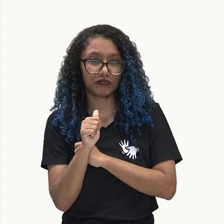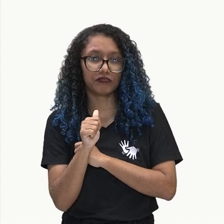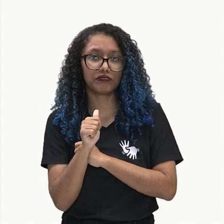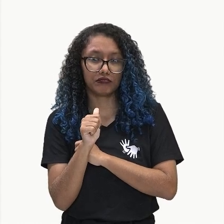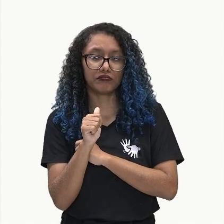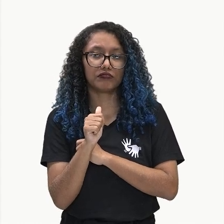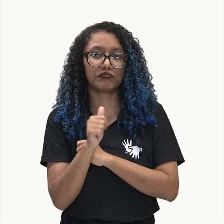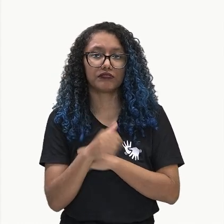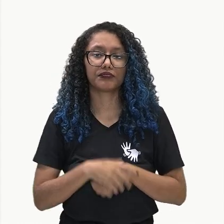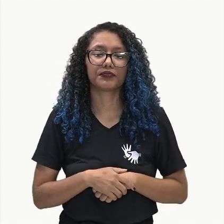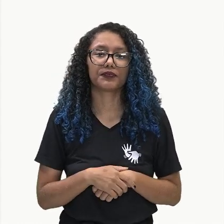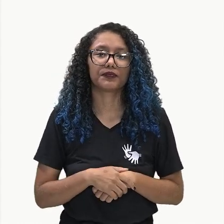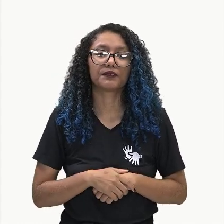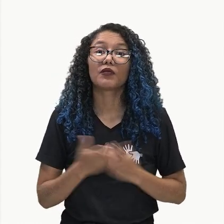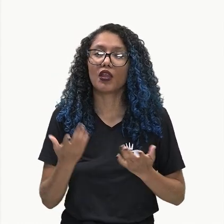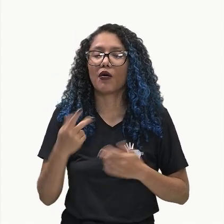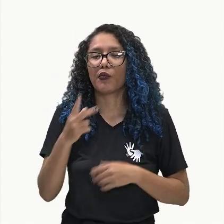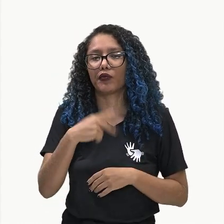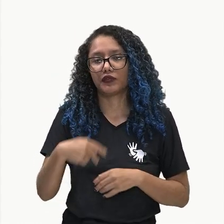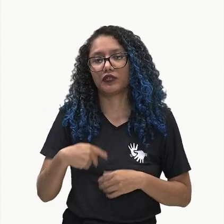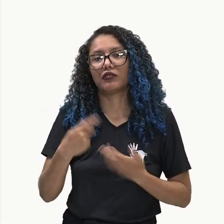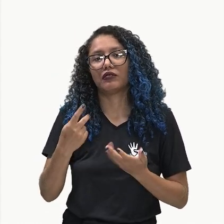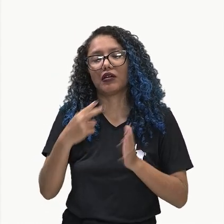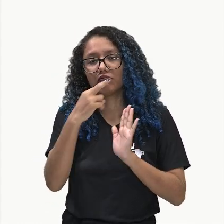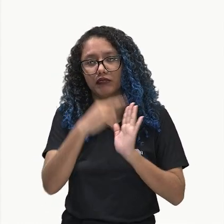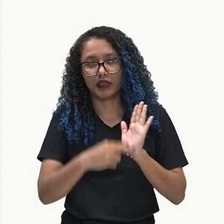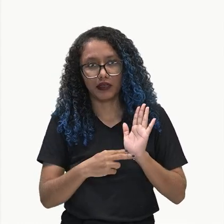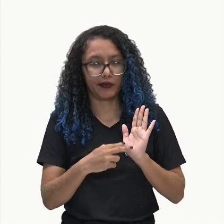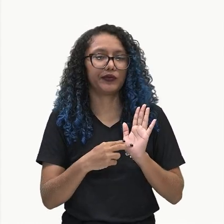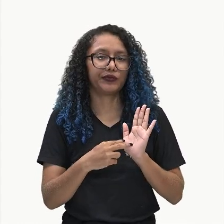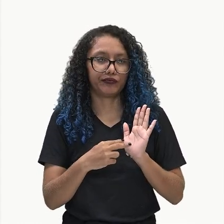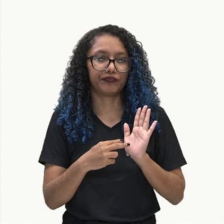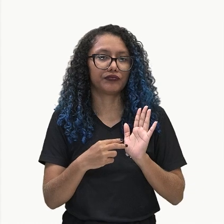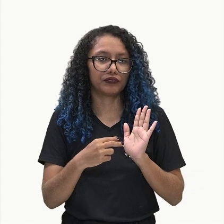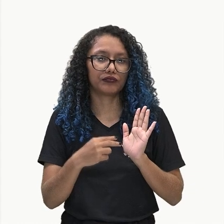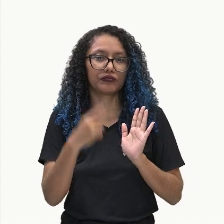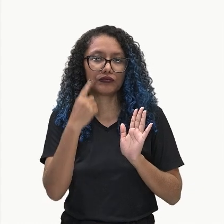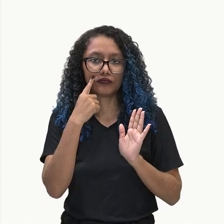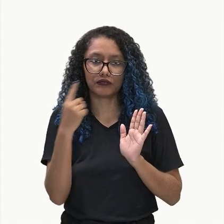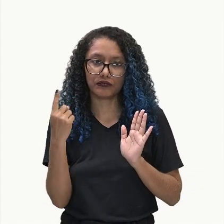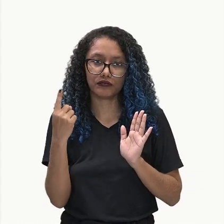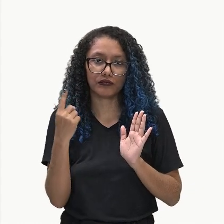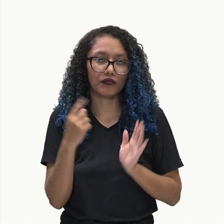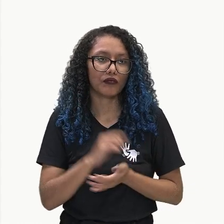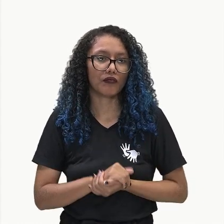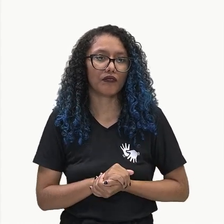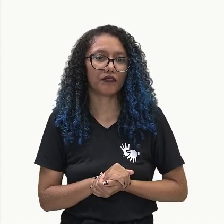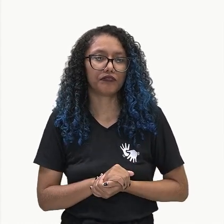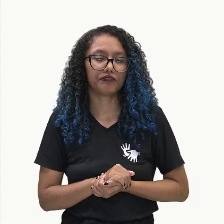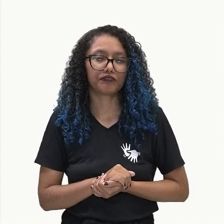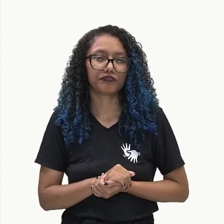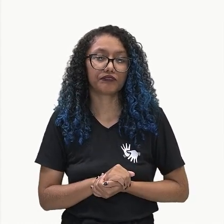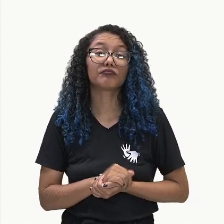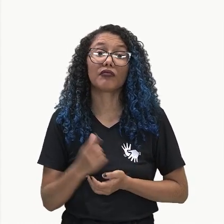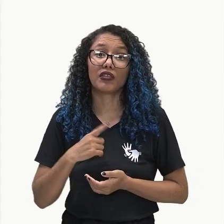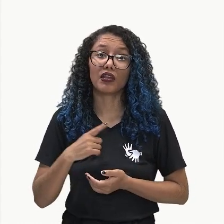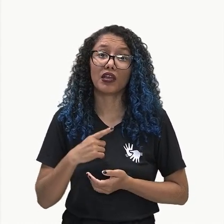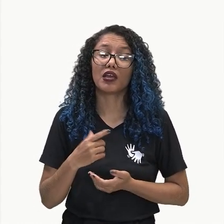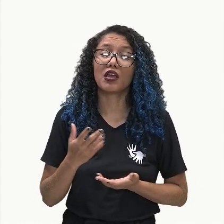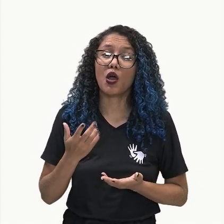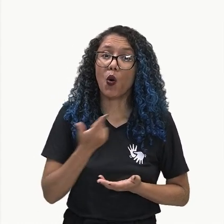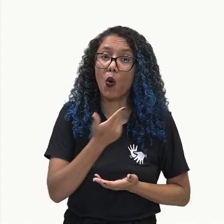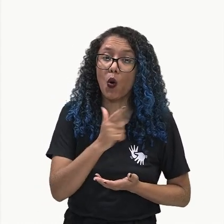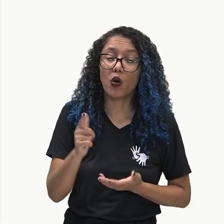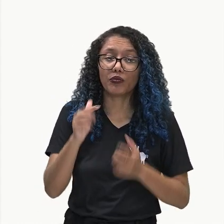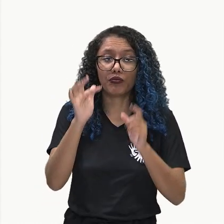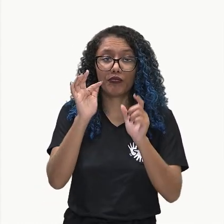palavras que se associam também ao gênero feminino. Então, aqui nós temos mais algumas terminações que vão aí designar